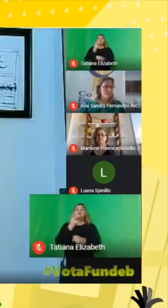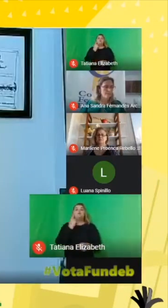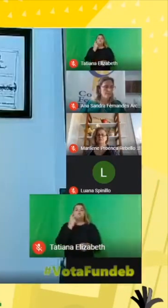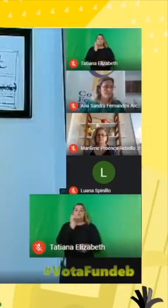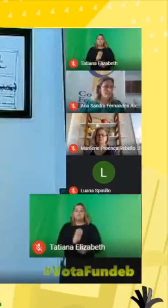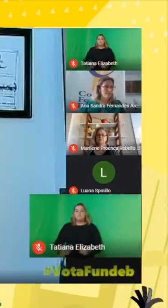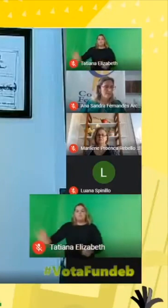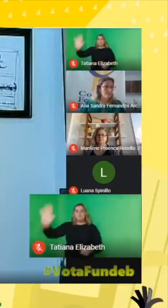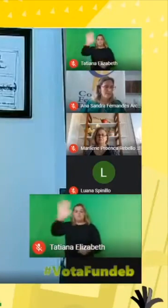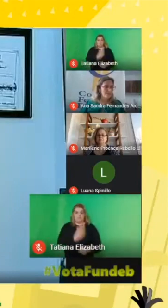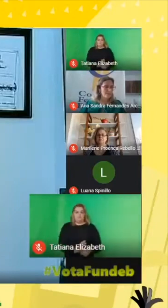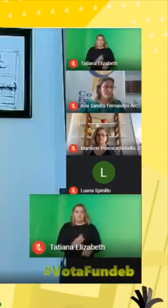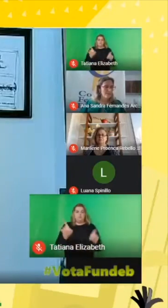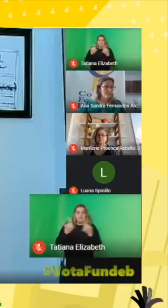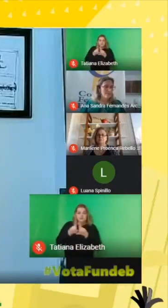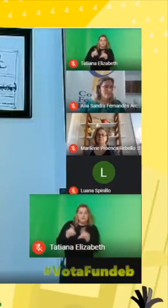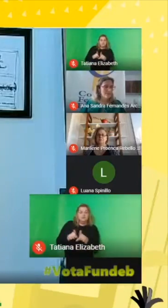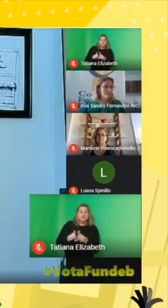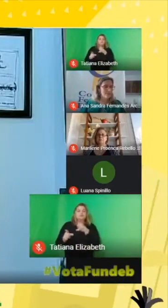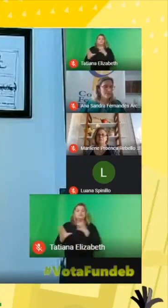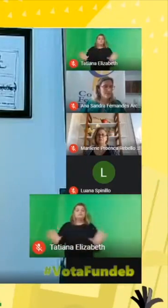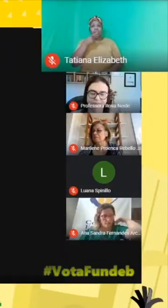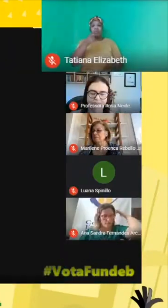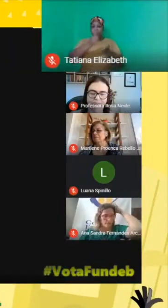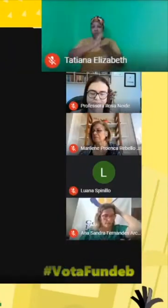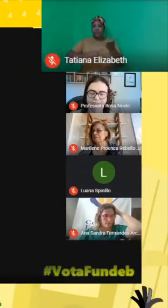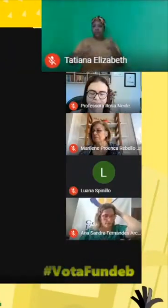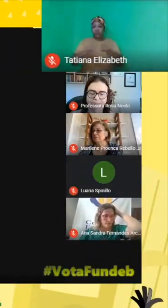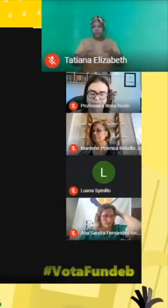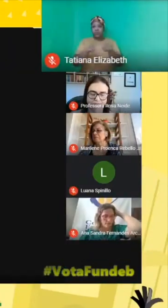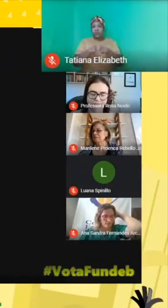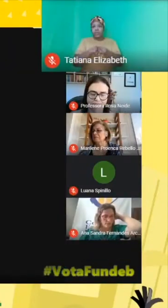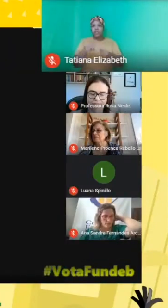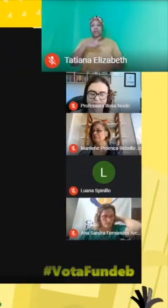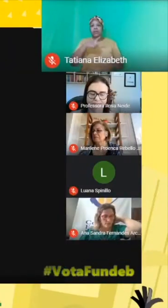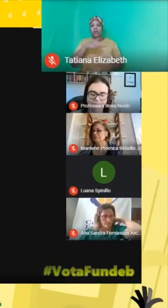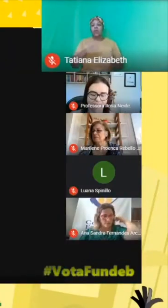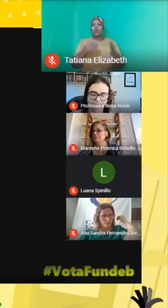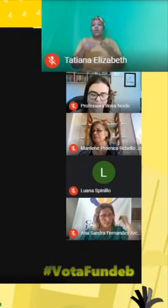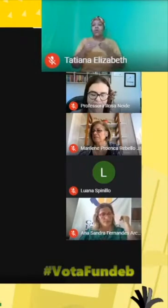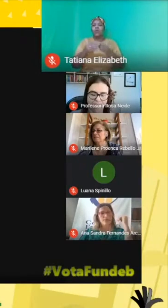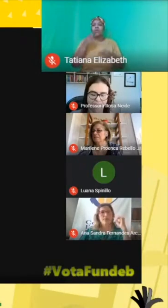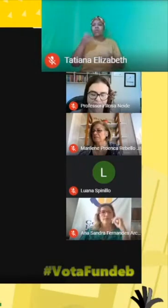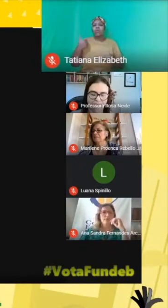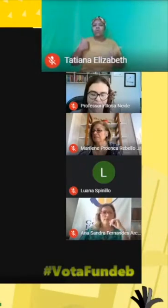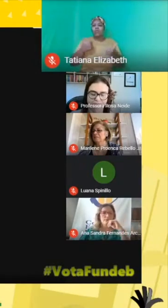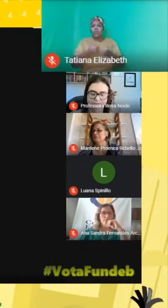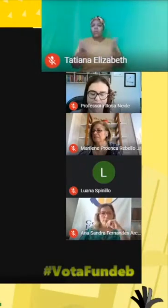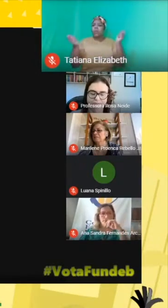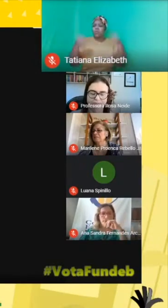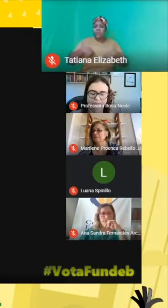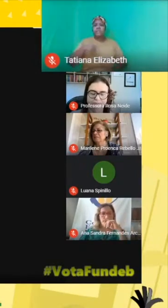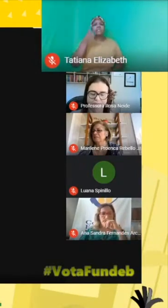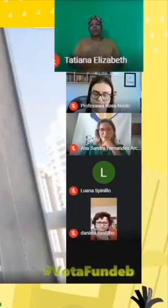Educação Básica e de Valorização dos Profissionais da Educação. A matéria foi aprovada pela Câmara dos Deputados e segue agora para a